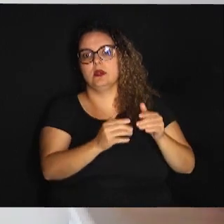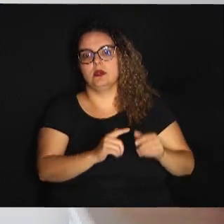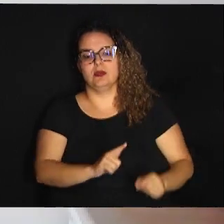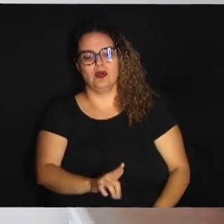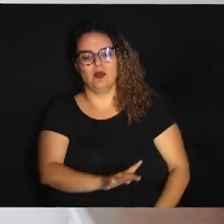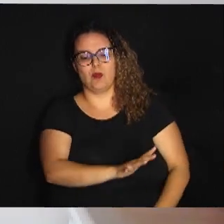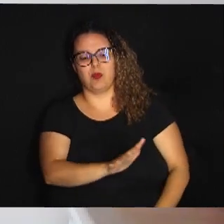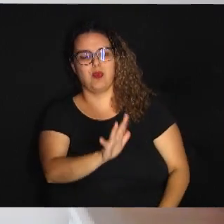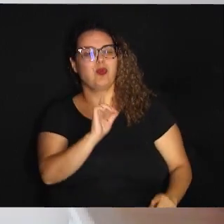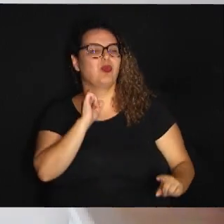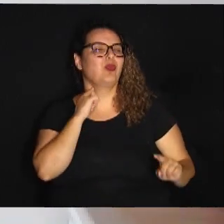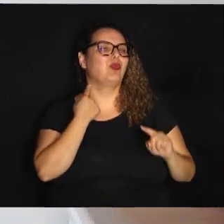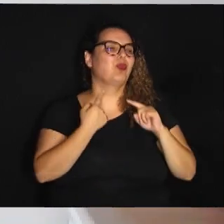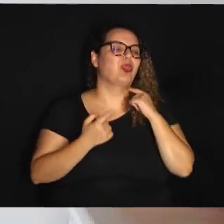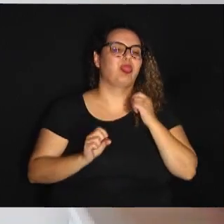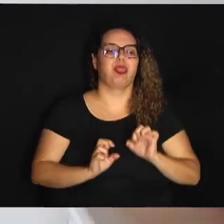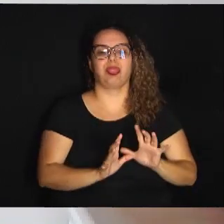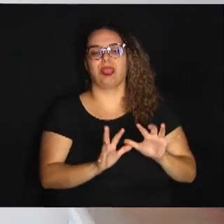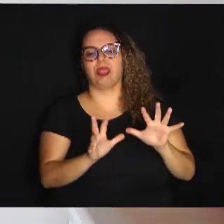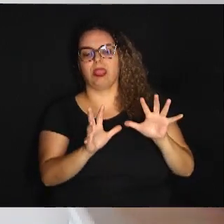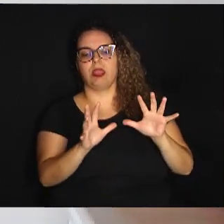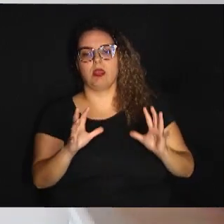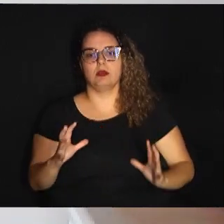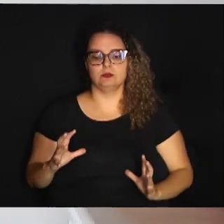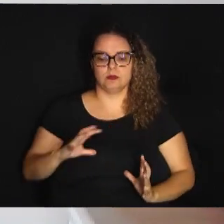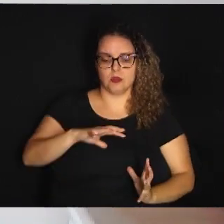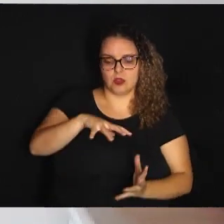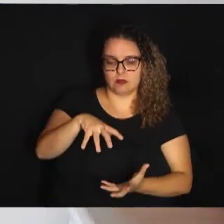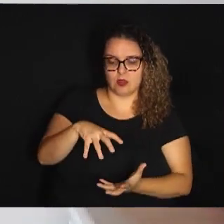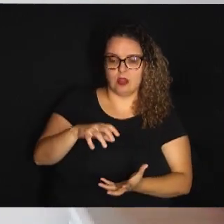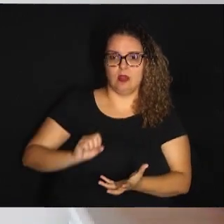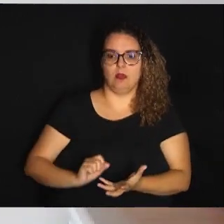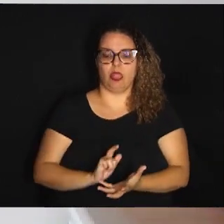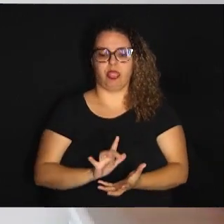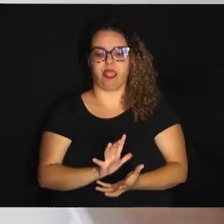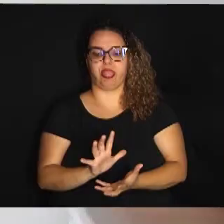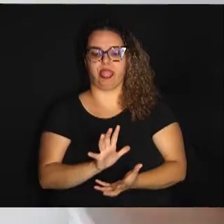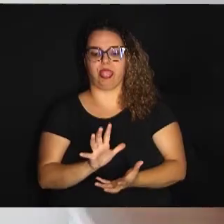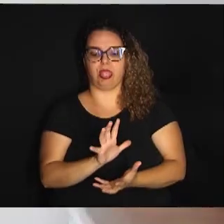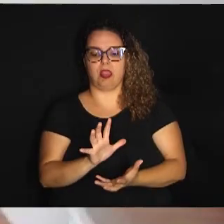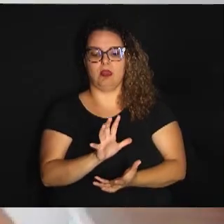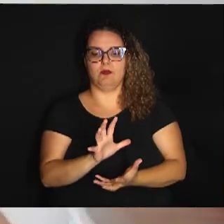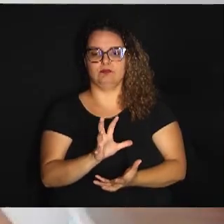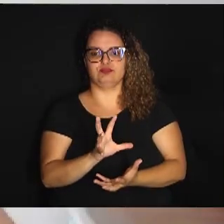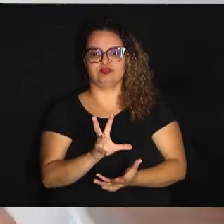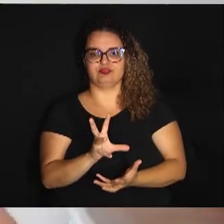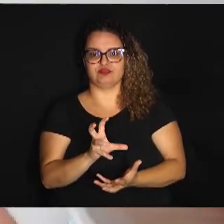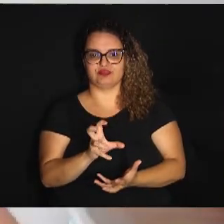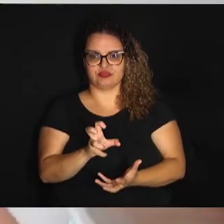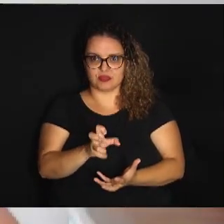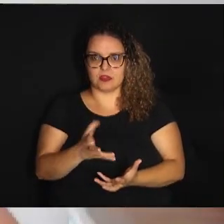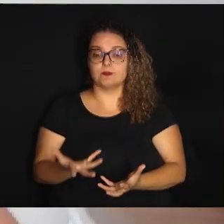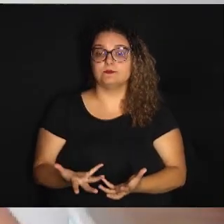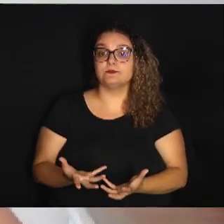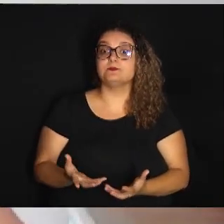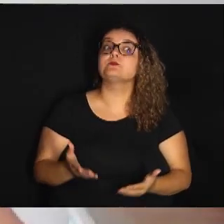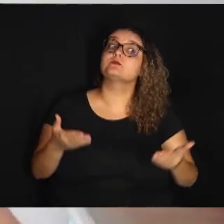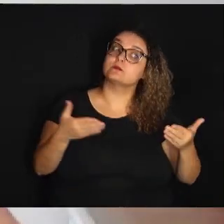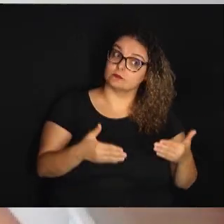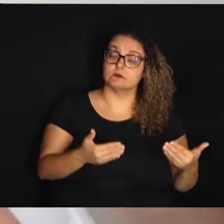desenvolvimento, emitiram uma quantidade maior de gás de efeito estufa, e hoje eles têm uma